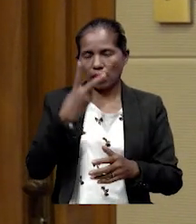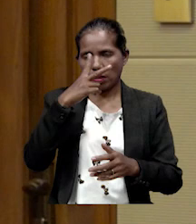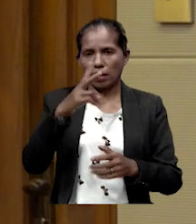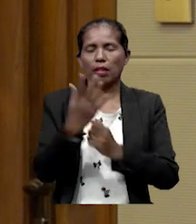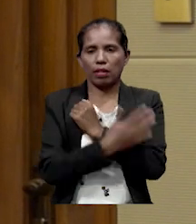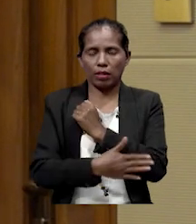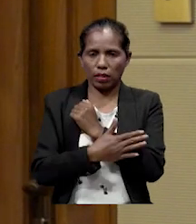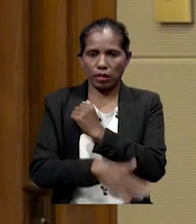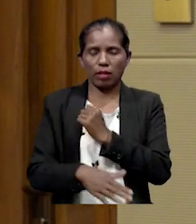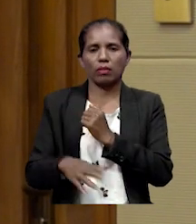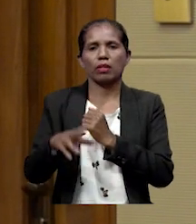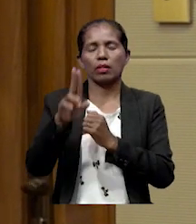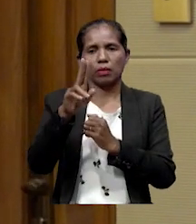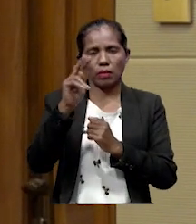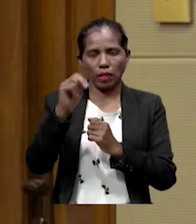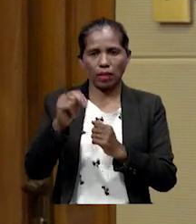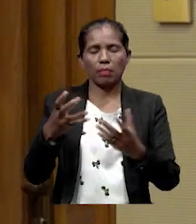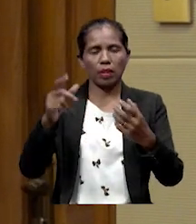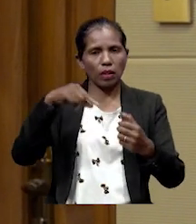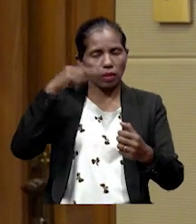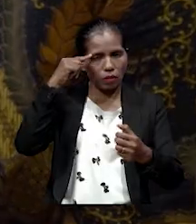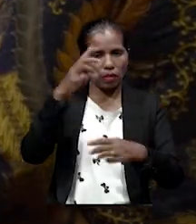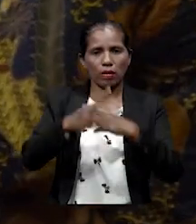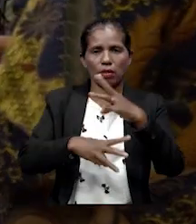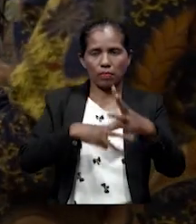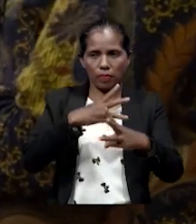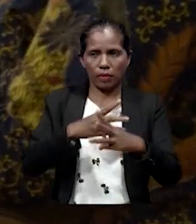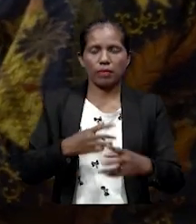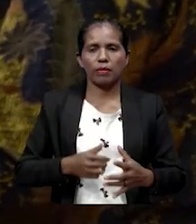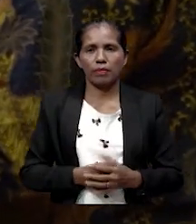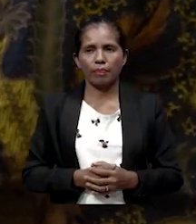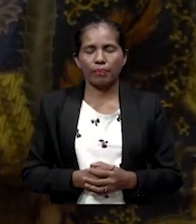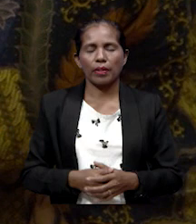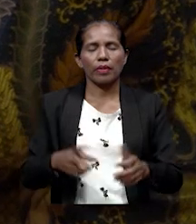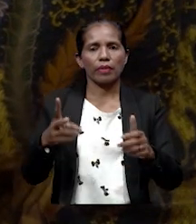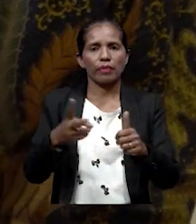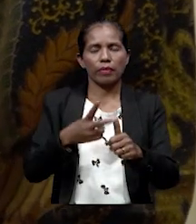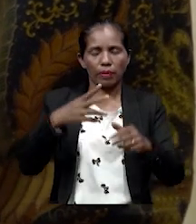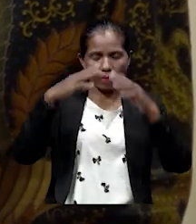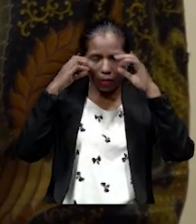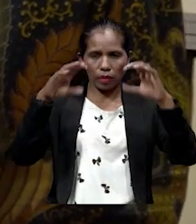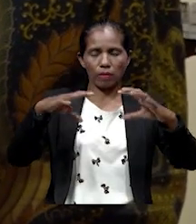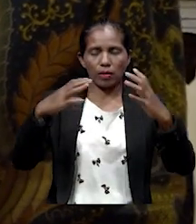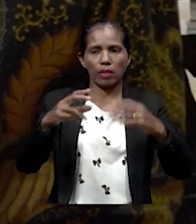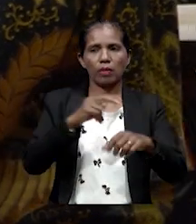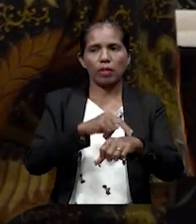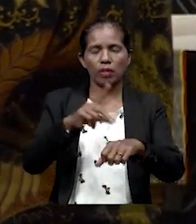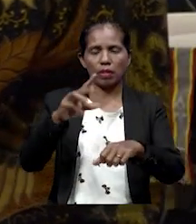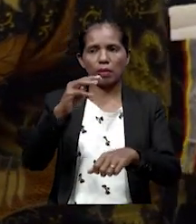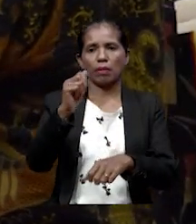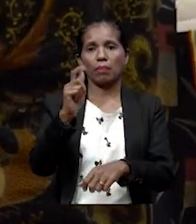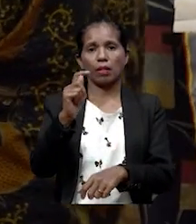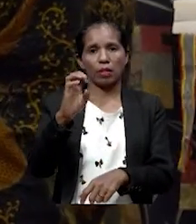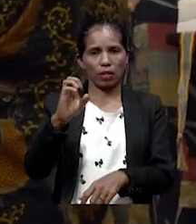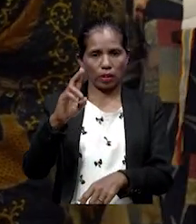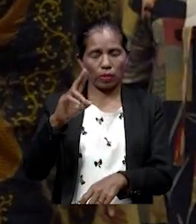Nações Unidas, Rússia, governo do mundo. Vice-presidente da Comissão Olímpica Nacional Timor-Leste, Mateus da Cruz